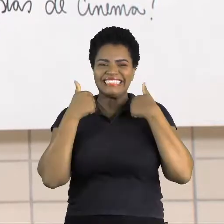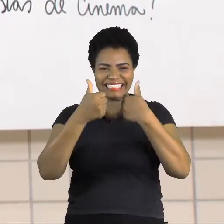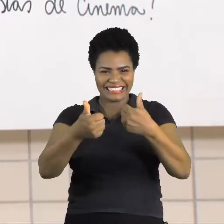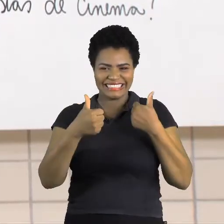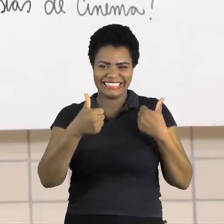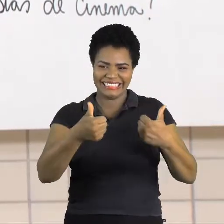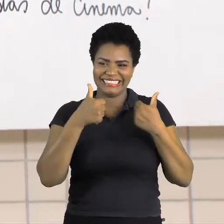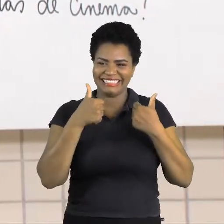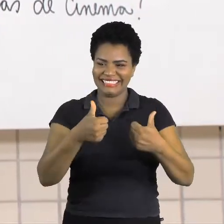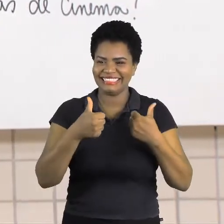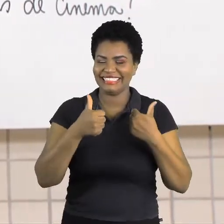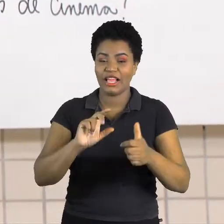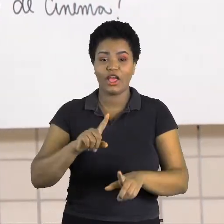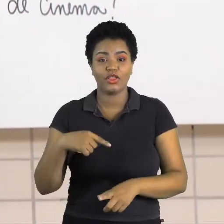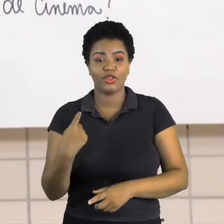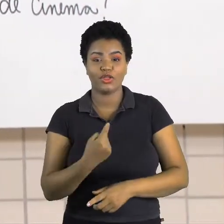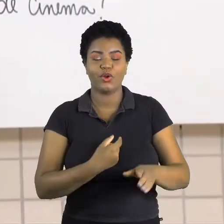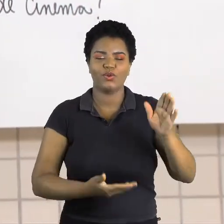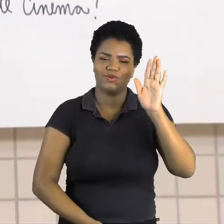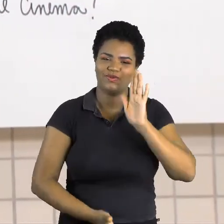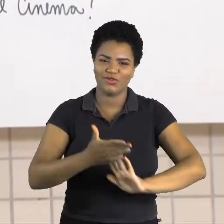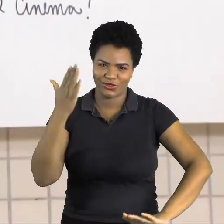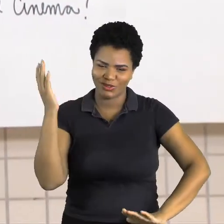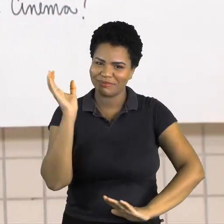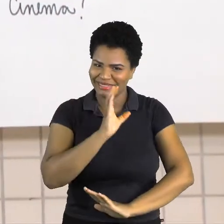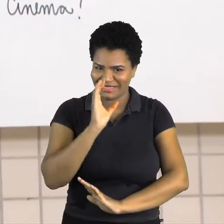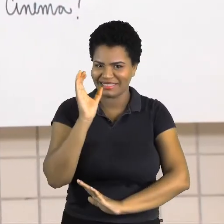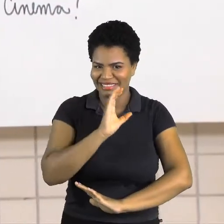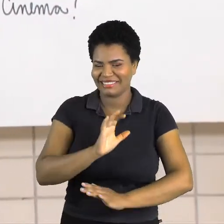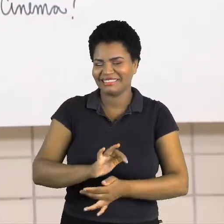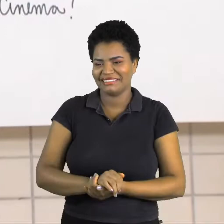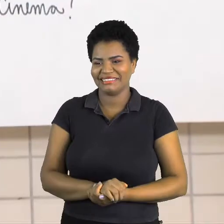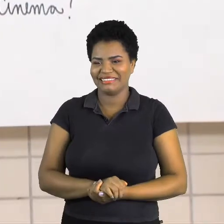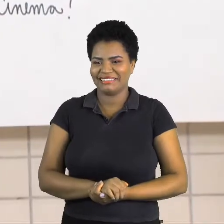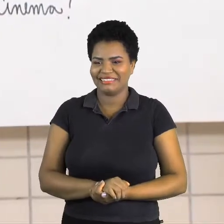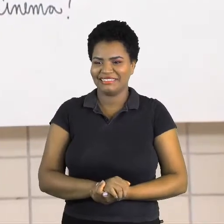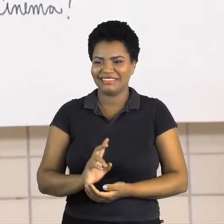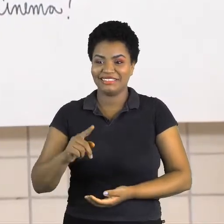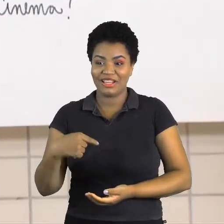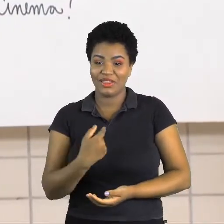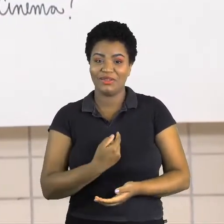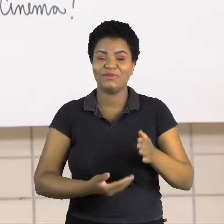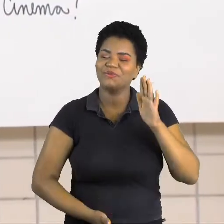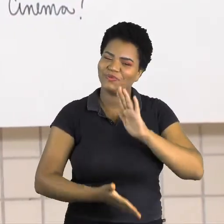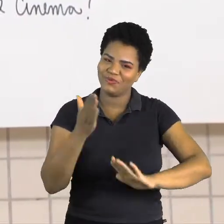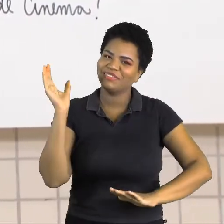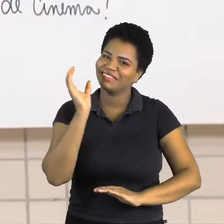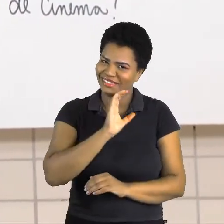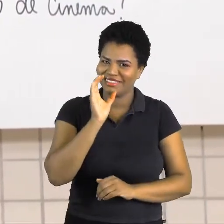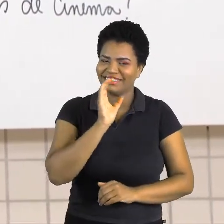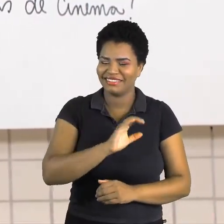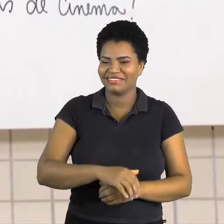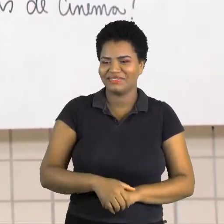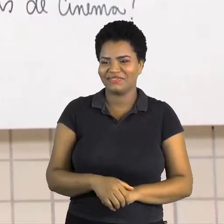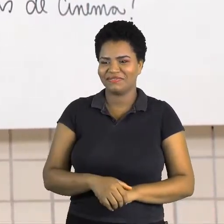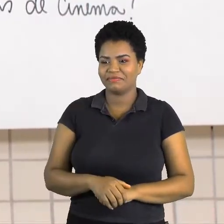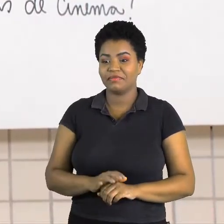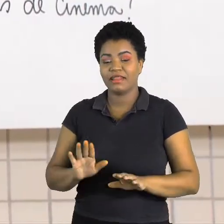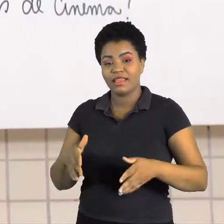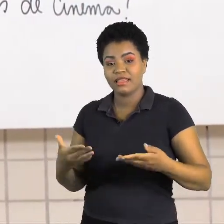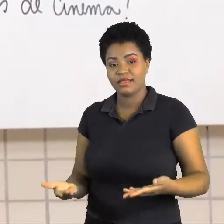bem. Nós fugimos depressa. Nós fugimos depressa. Então, aqui